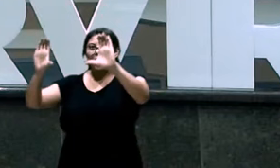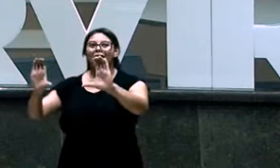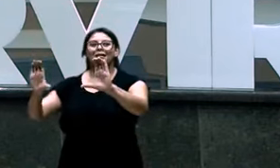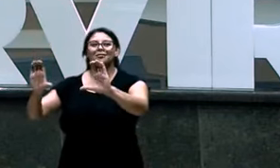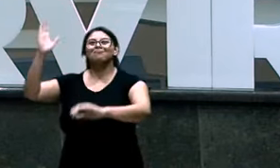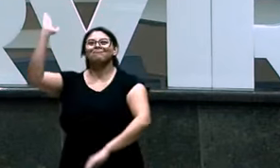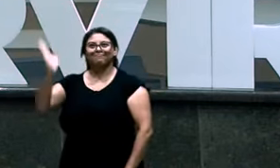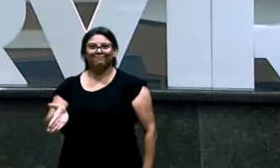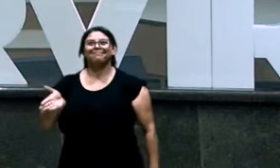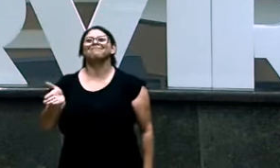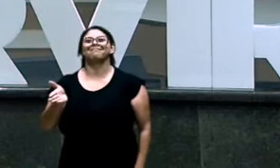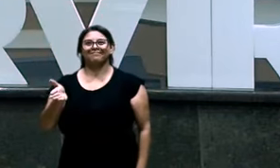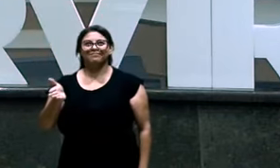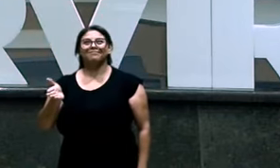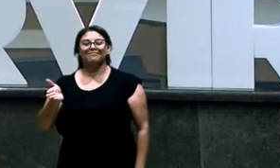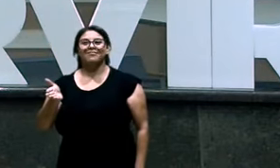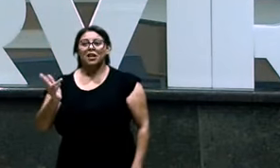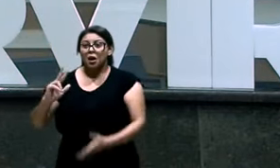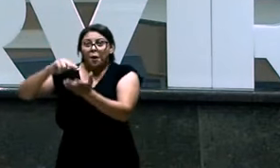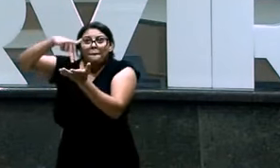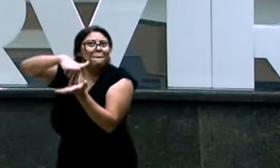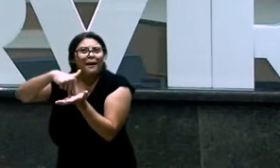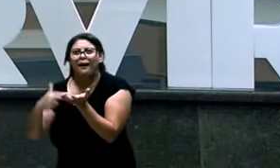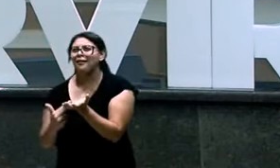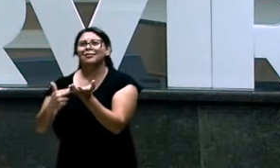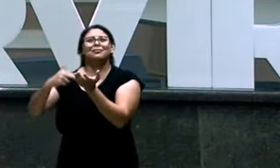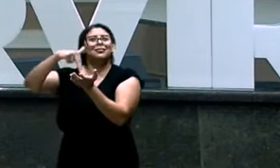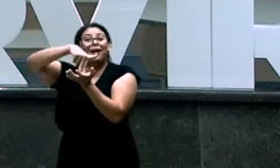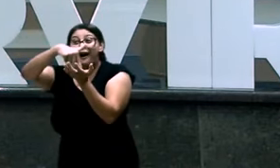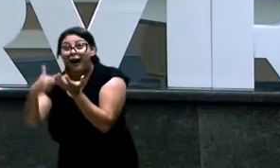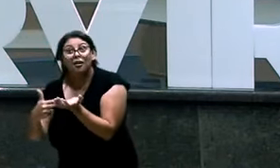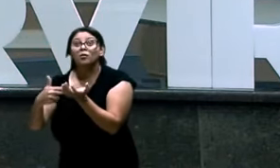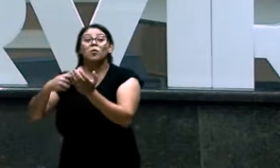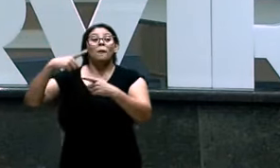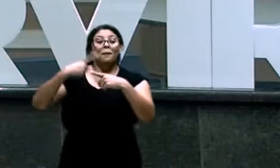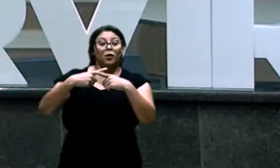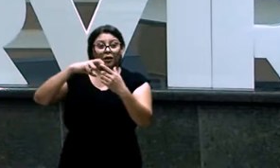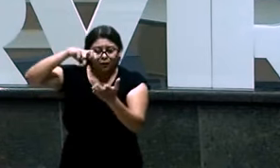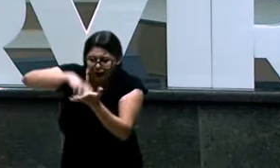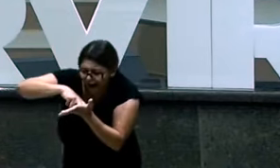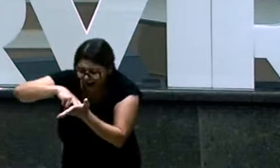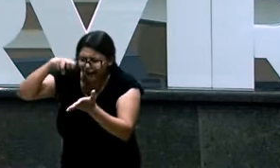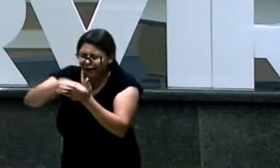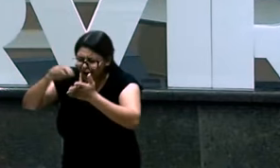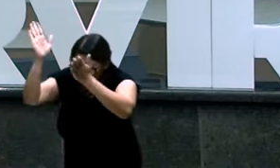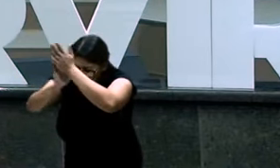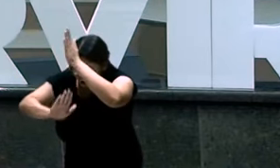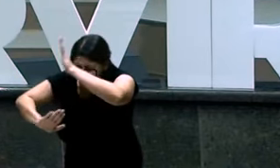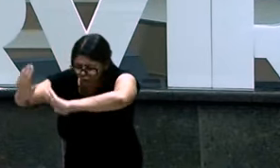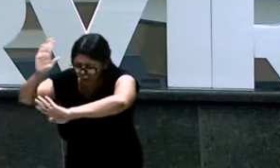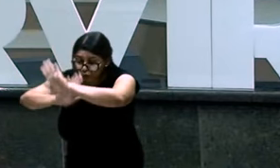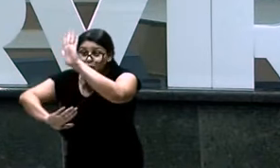chão. Eles não conseguiram ficar de pé pelo peso da glória. E aí eu perguntei: Senhor, os levitas eram